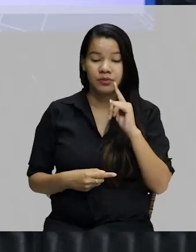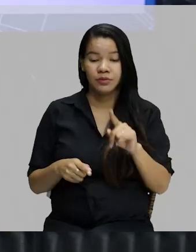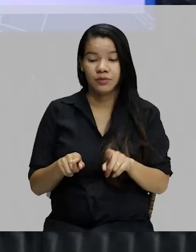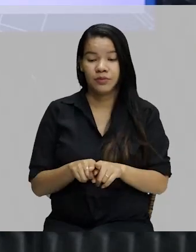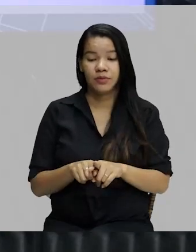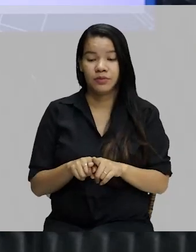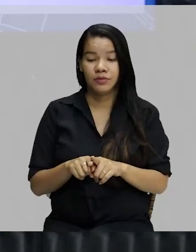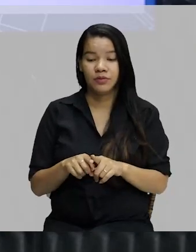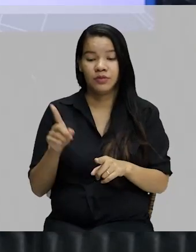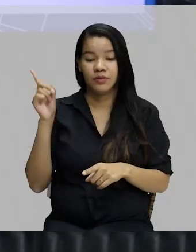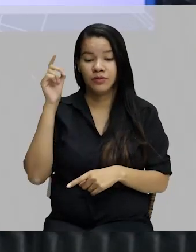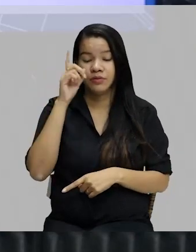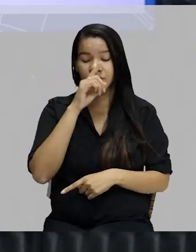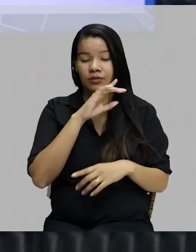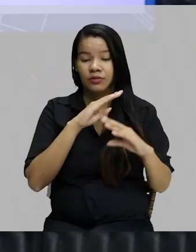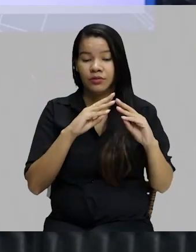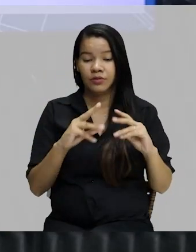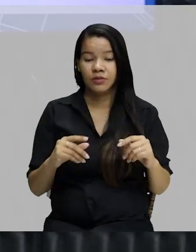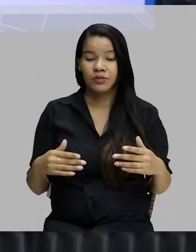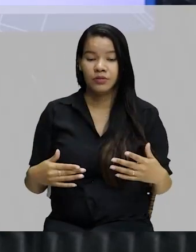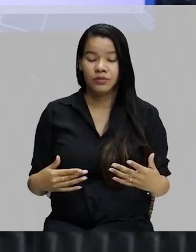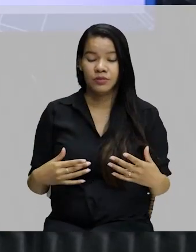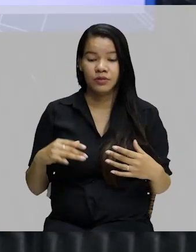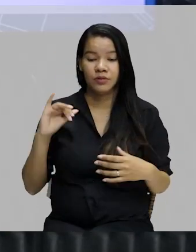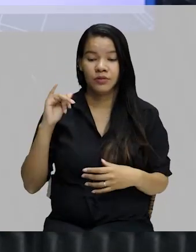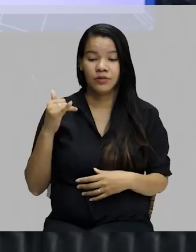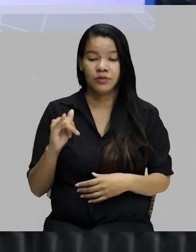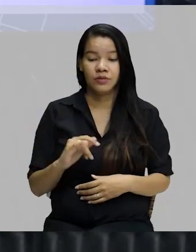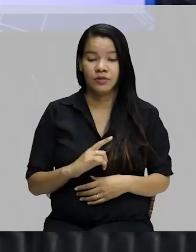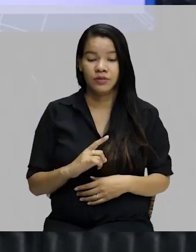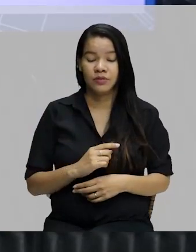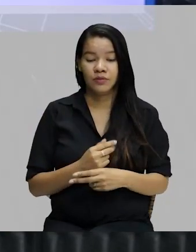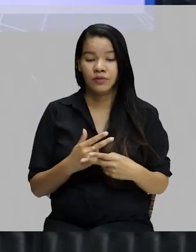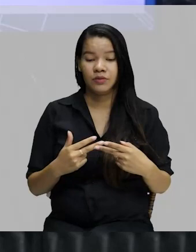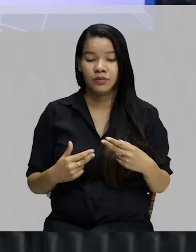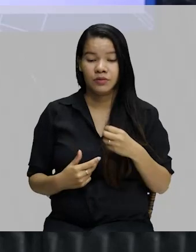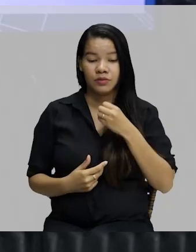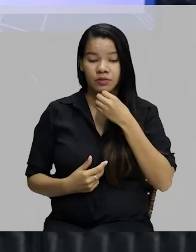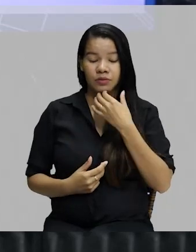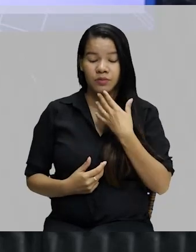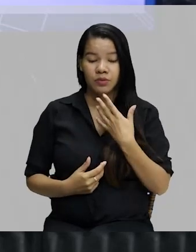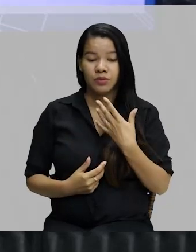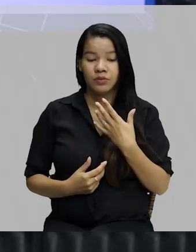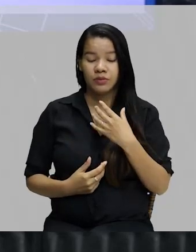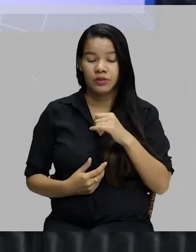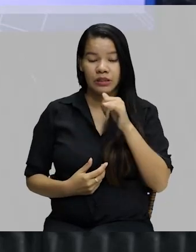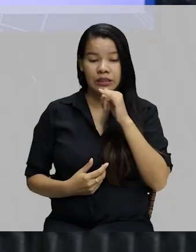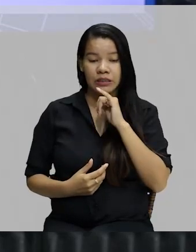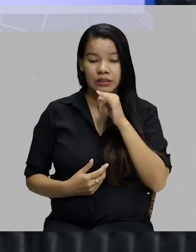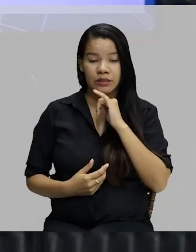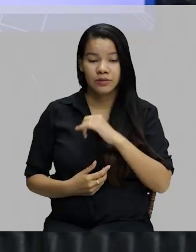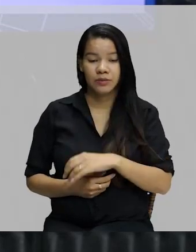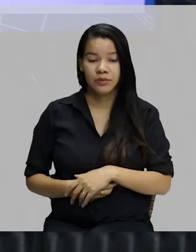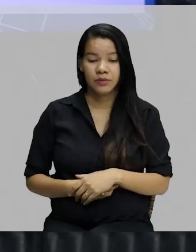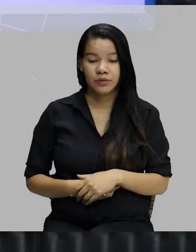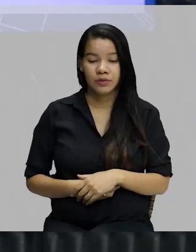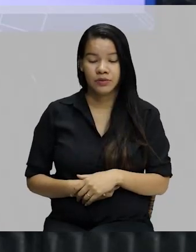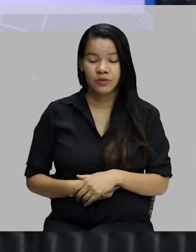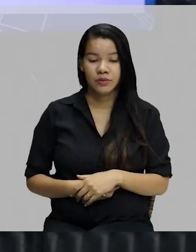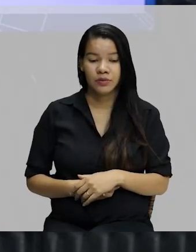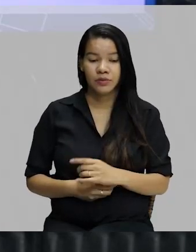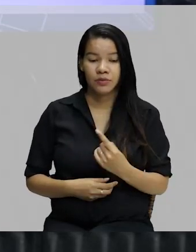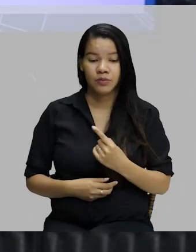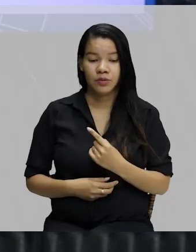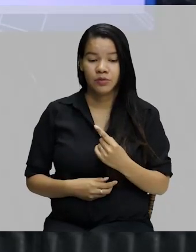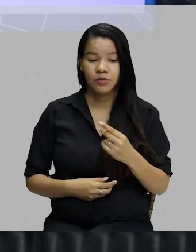A energia nuclear, né, ela gera uma série de vantagens, ok? Por exemplo, uma usina,